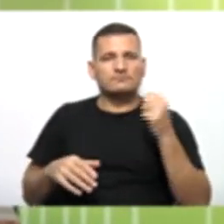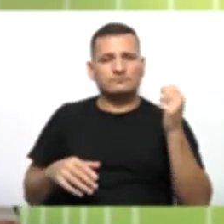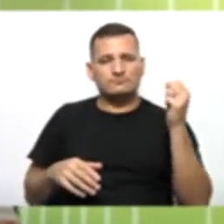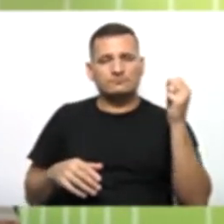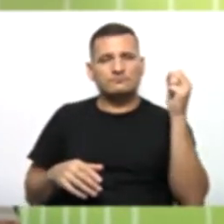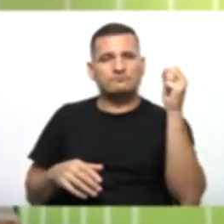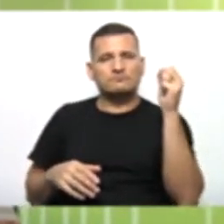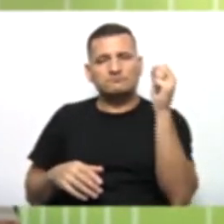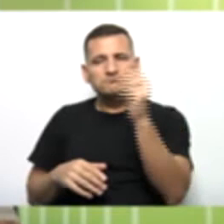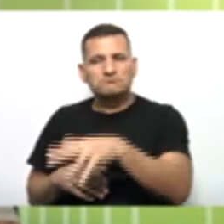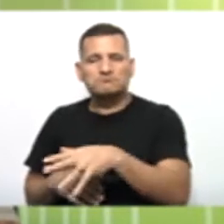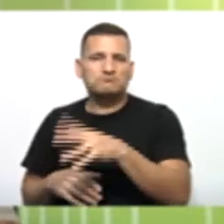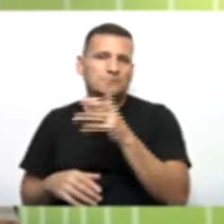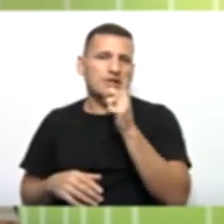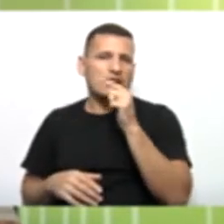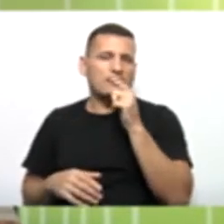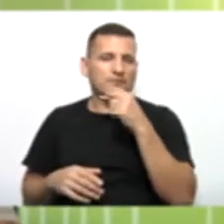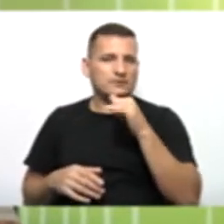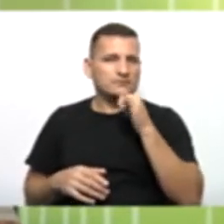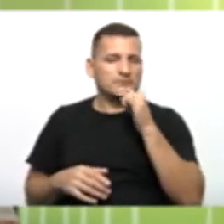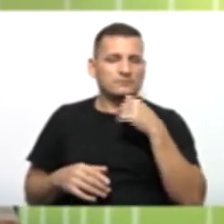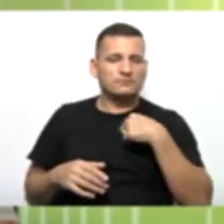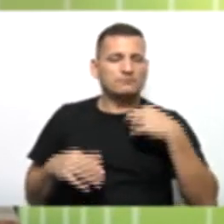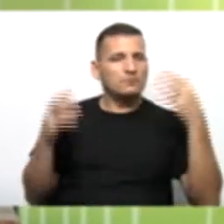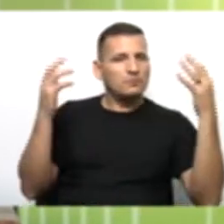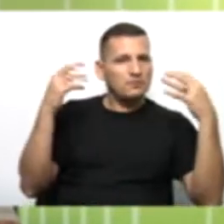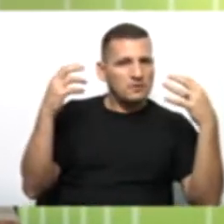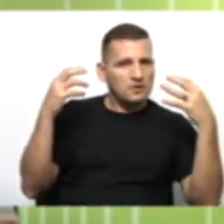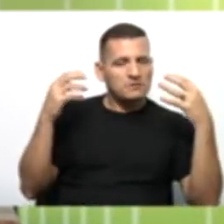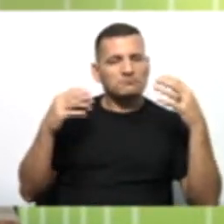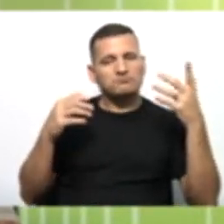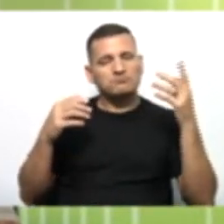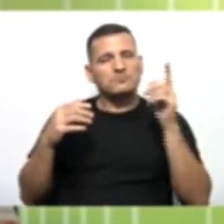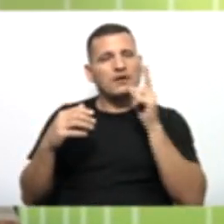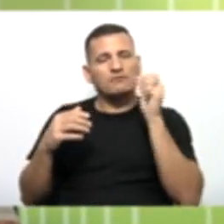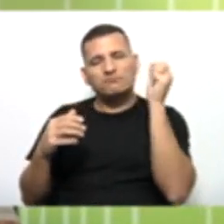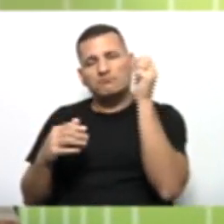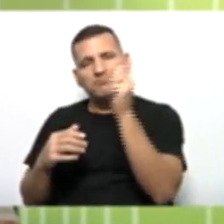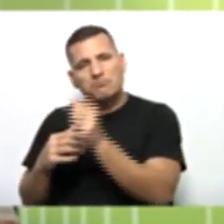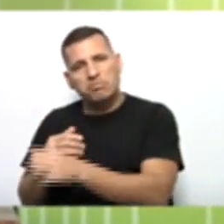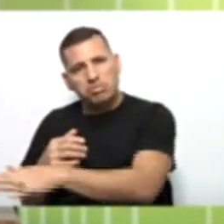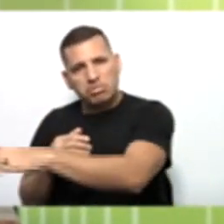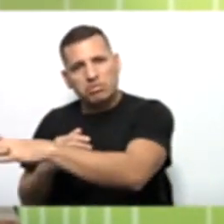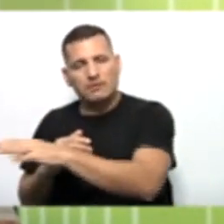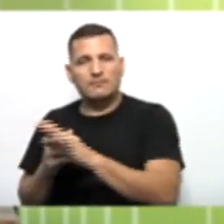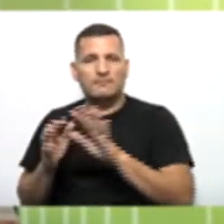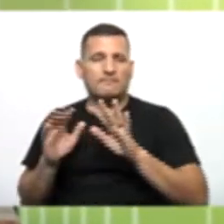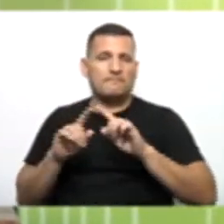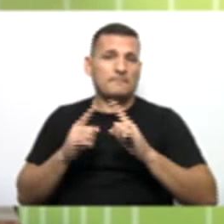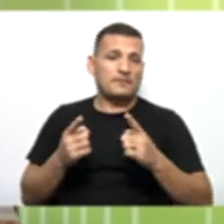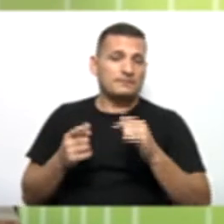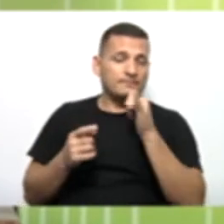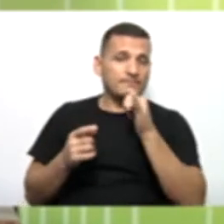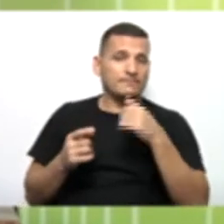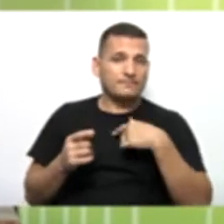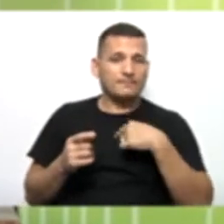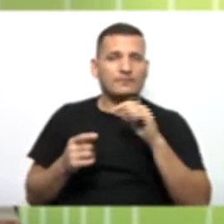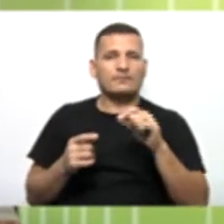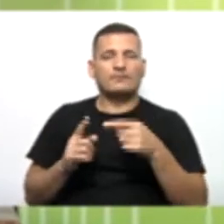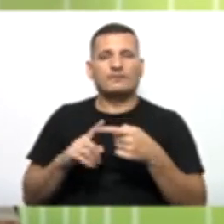alguma água do que eu tomei banho, não vai ter uma contaminação muito grande. Mas se eu lanço produtos